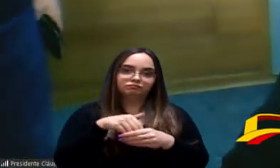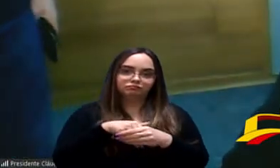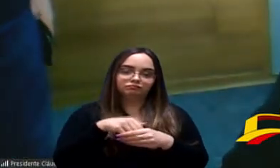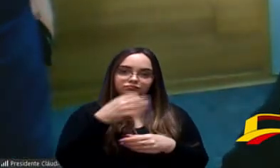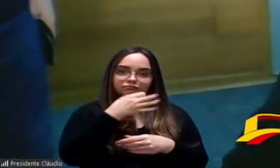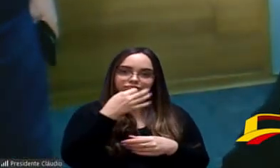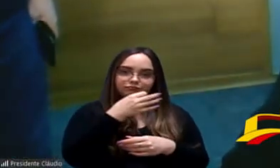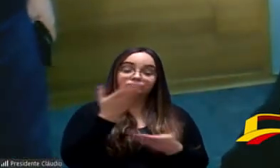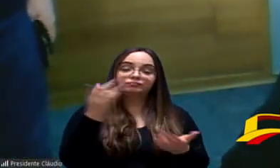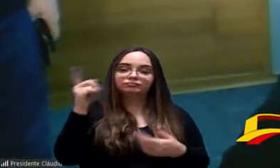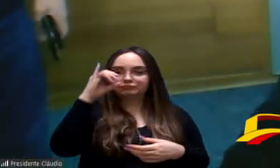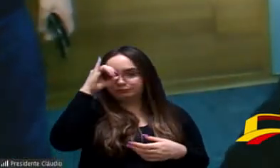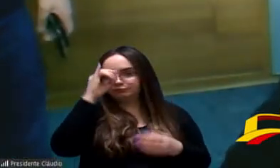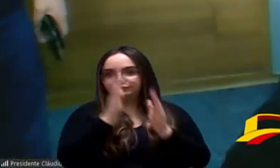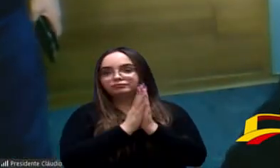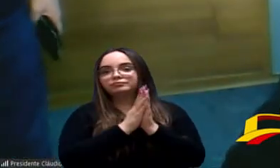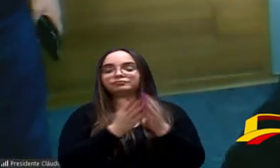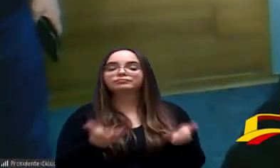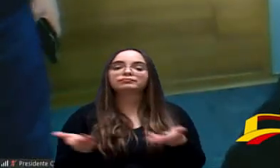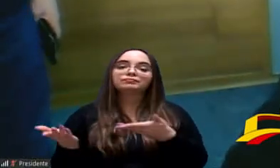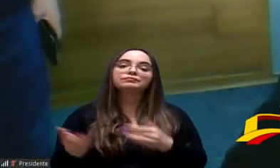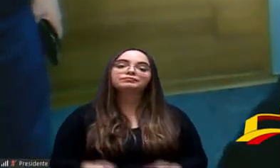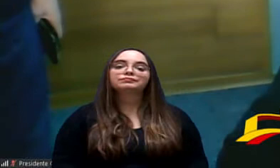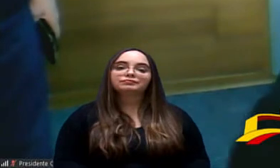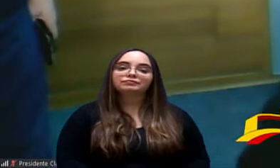Bonita. Vereador Iara, por favor. Vou dar meu pai.